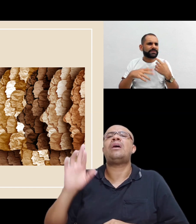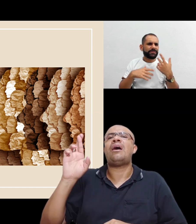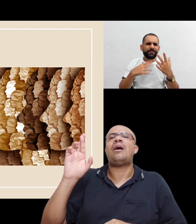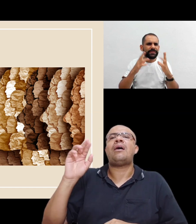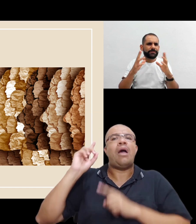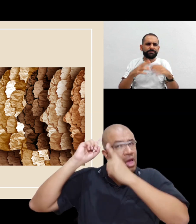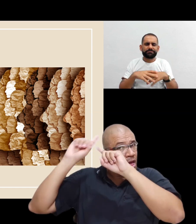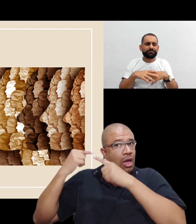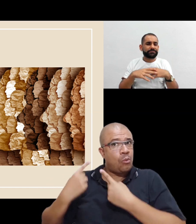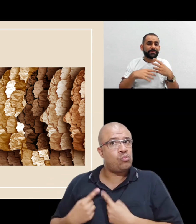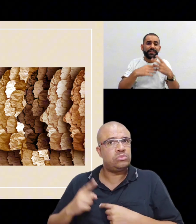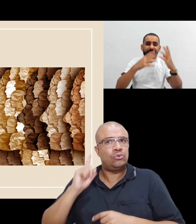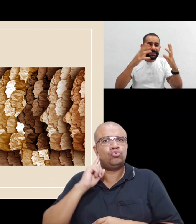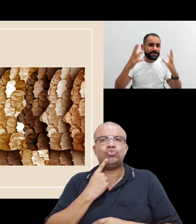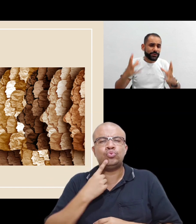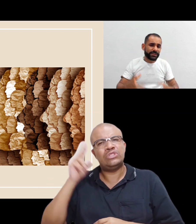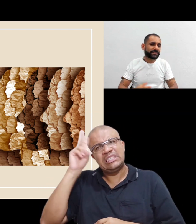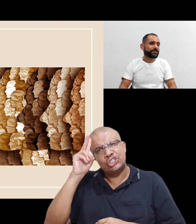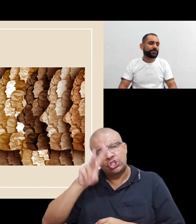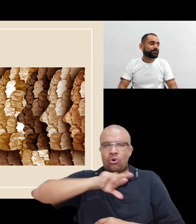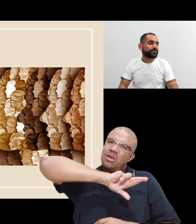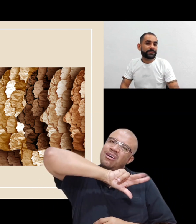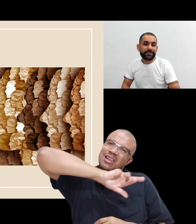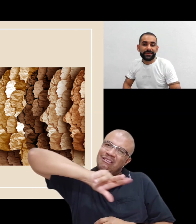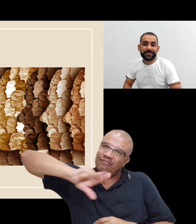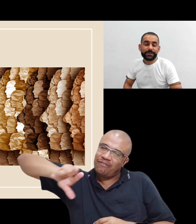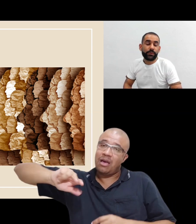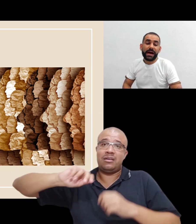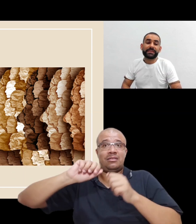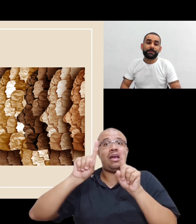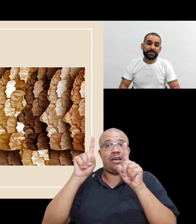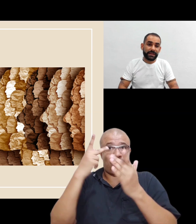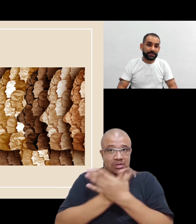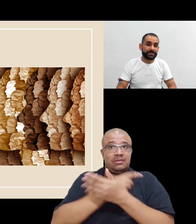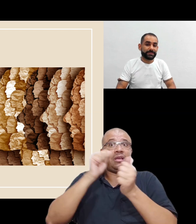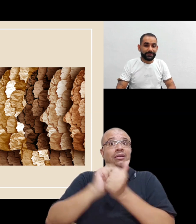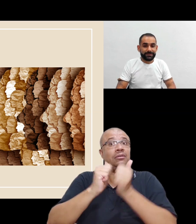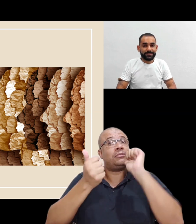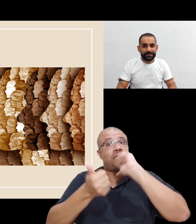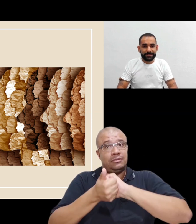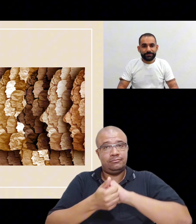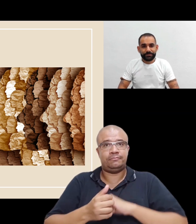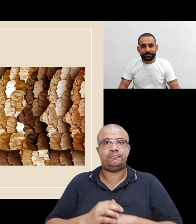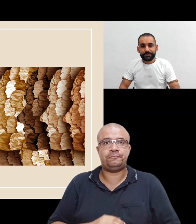Rapunzel, enfim, várias historinhas que são adaptadas.